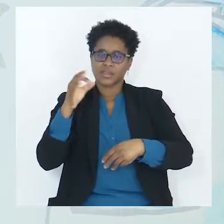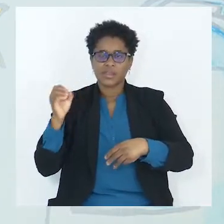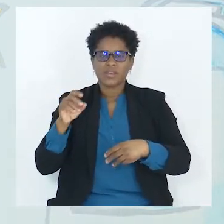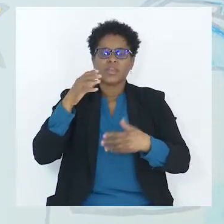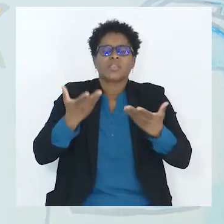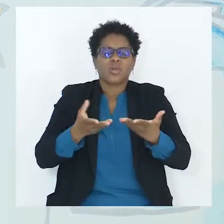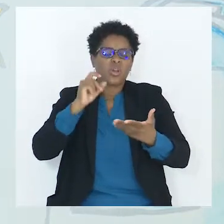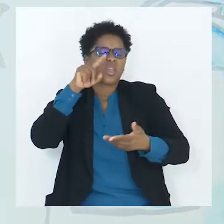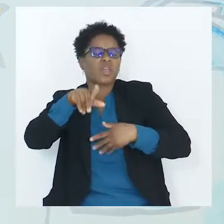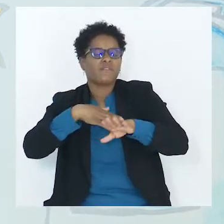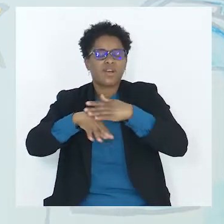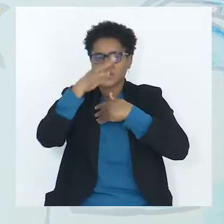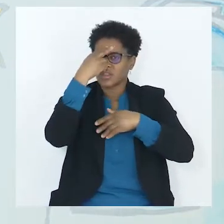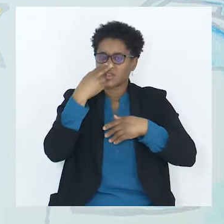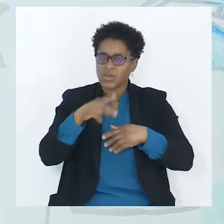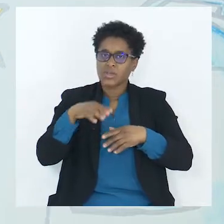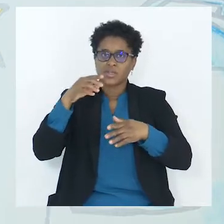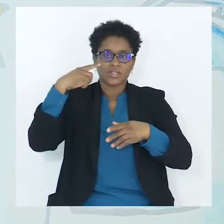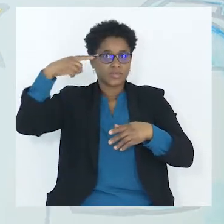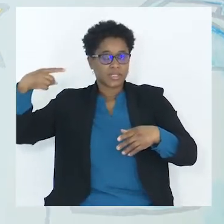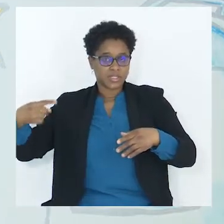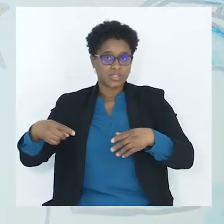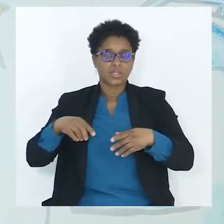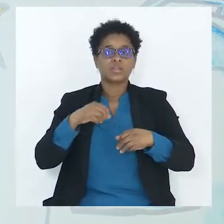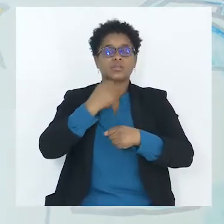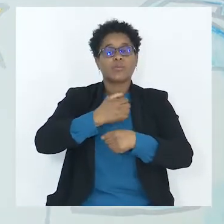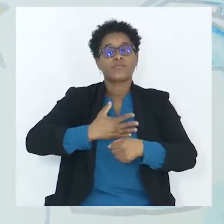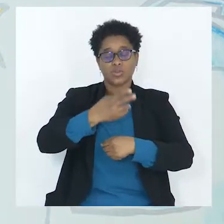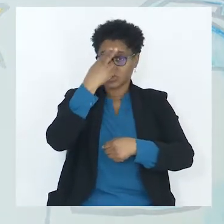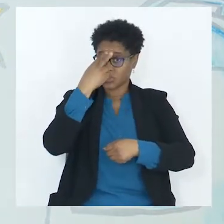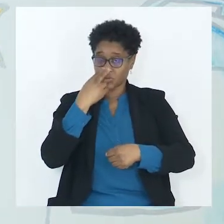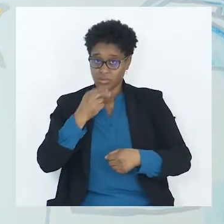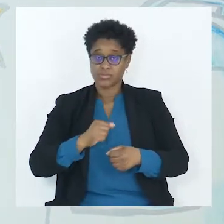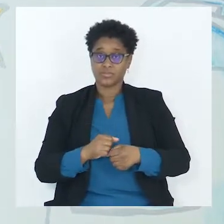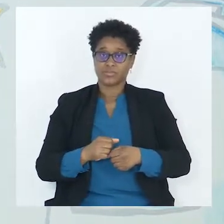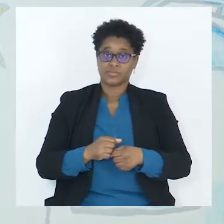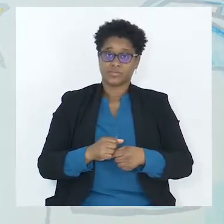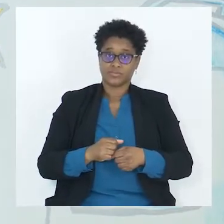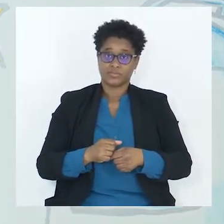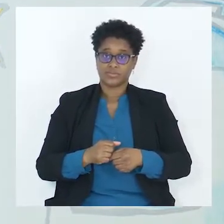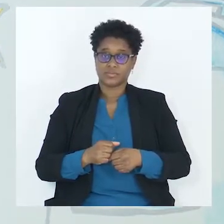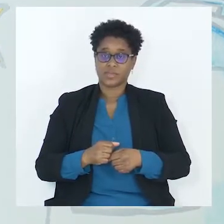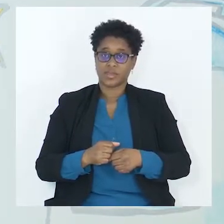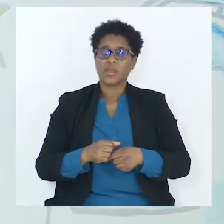É um especialista, que é historiador. Mas